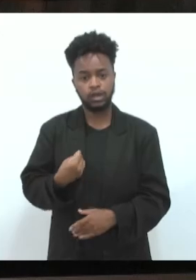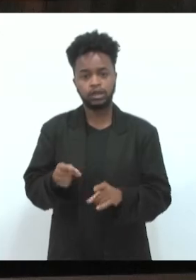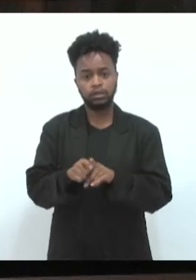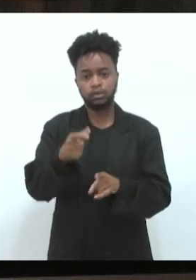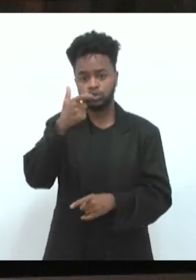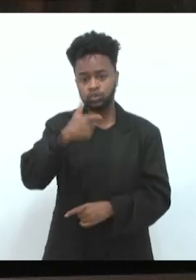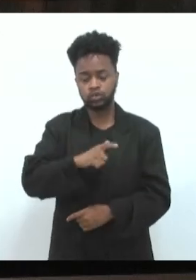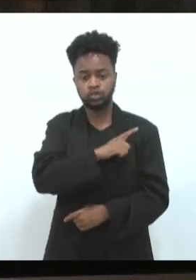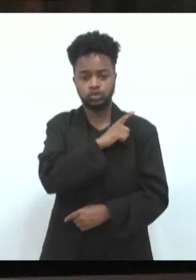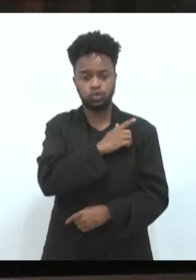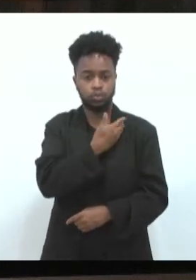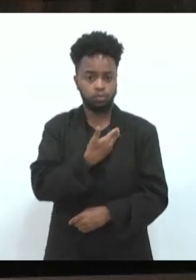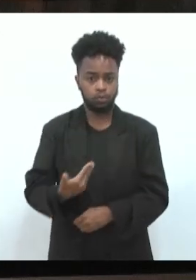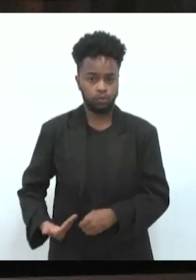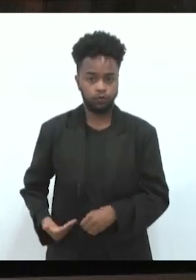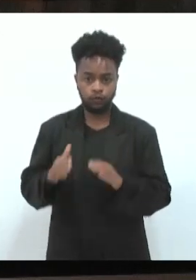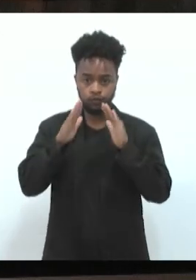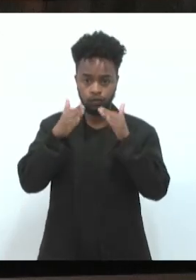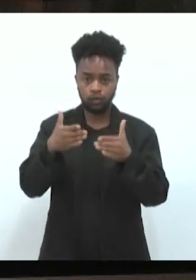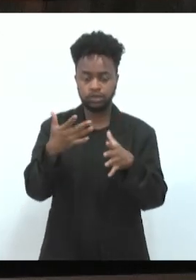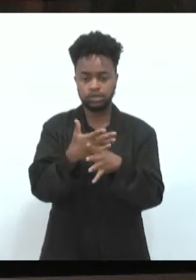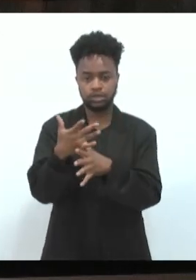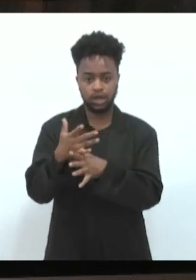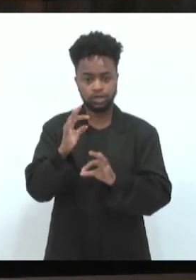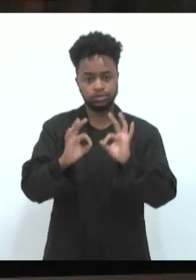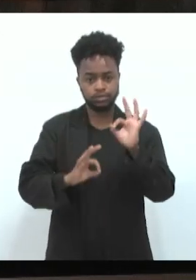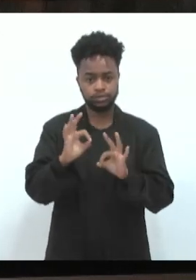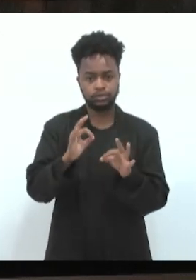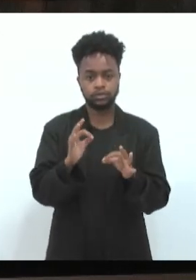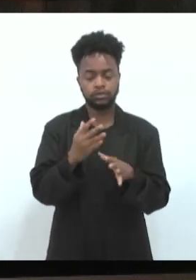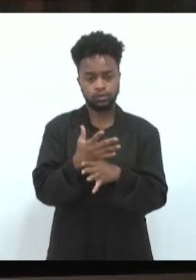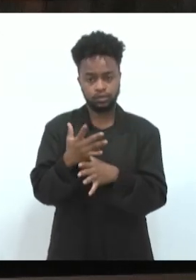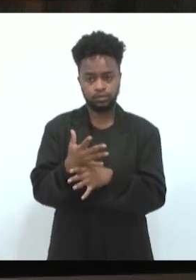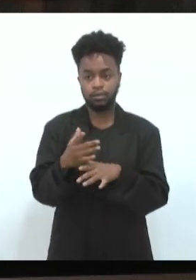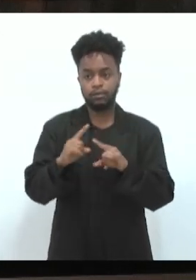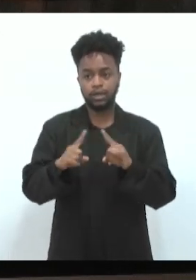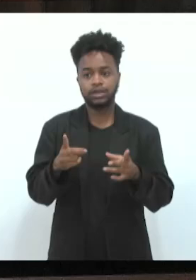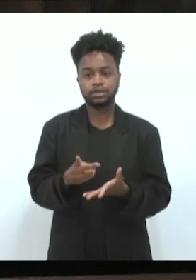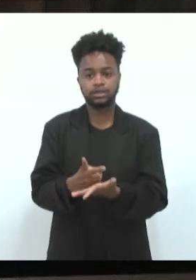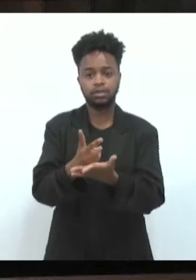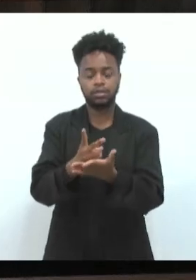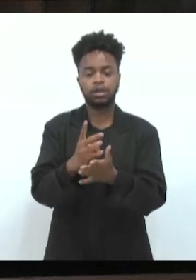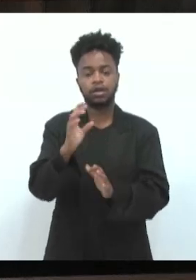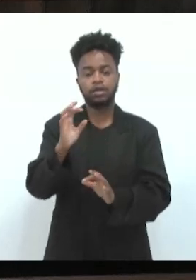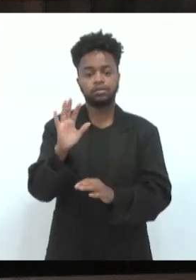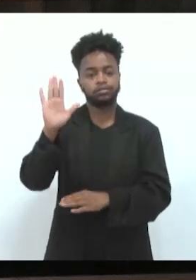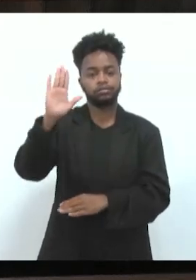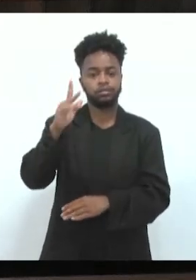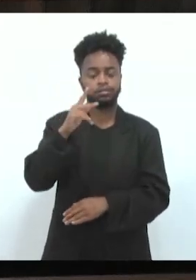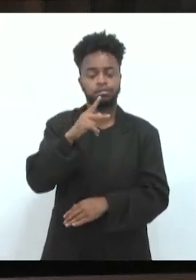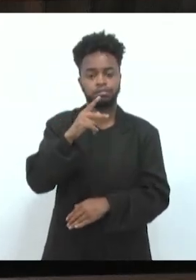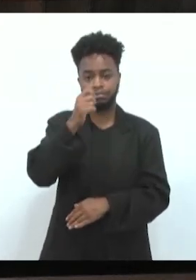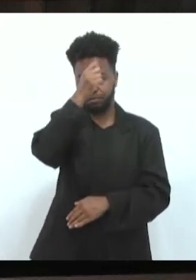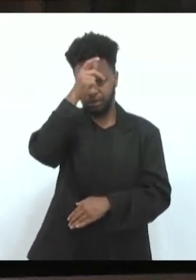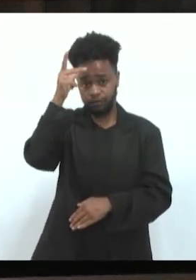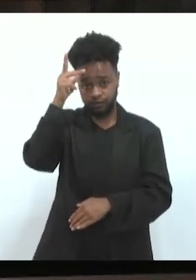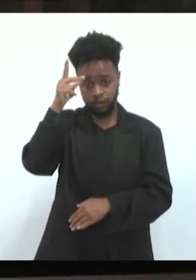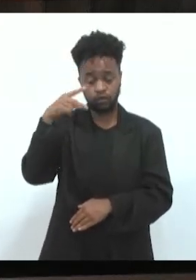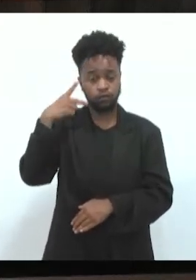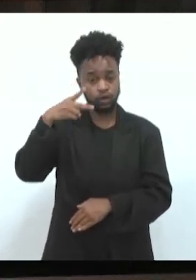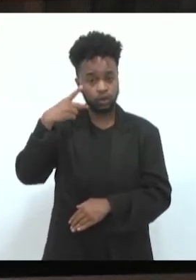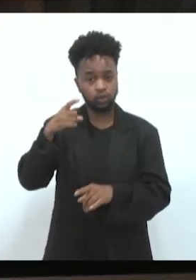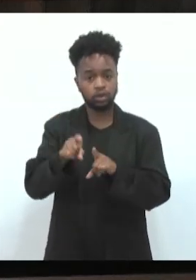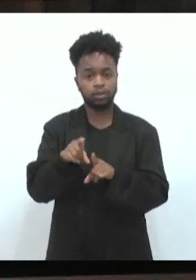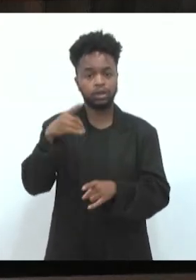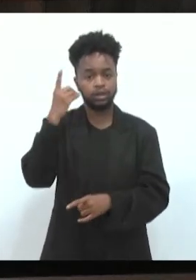público especializado em gestão de cidades e planejamento urbano. E sempre, como candidato a prefeito, como vereador que fui, como deputado que estou,